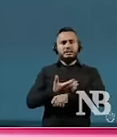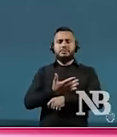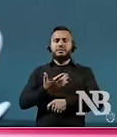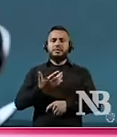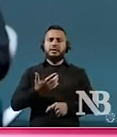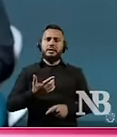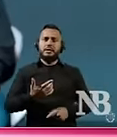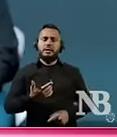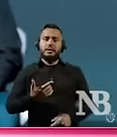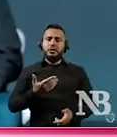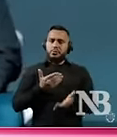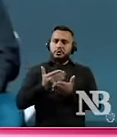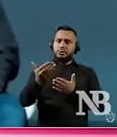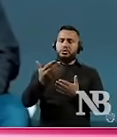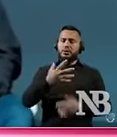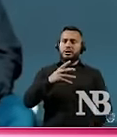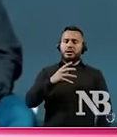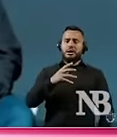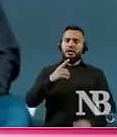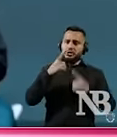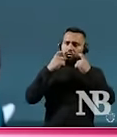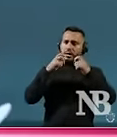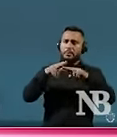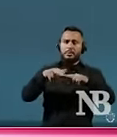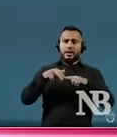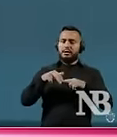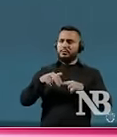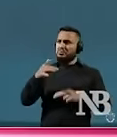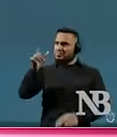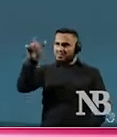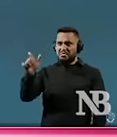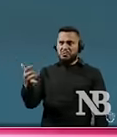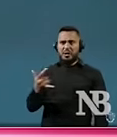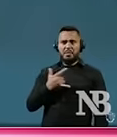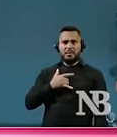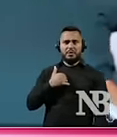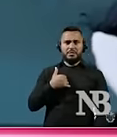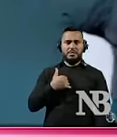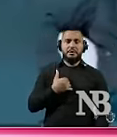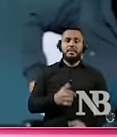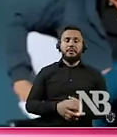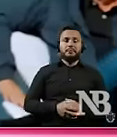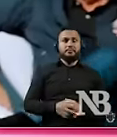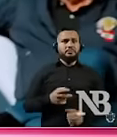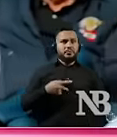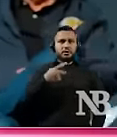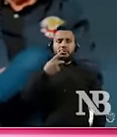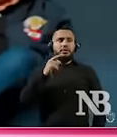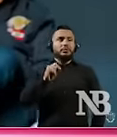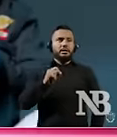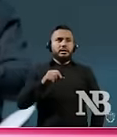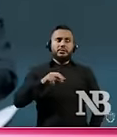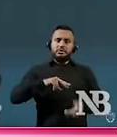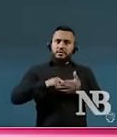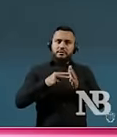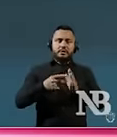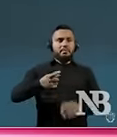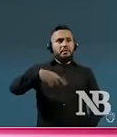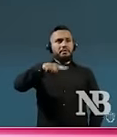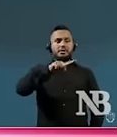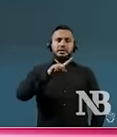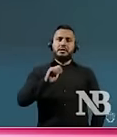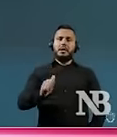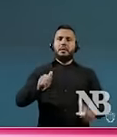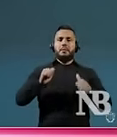chorar diante da demonstração de amor com ele. O que eu quero dizer com isso? Não estou dizendo para você ser omisso, não estou dizendo para você não